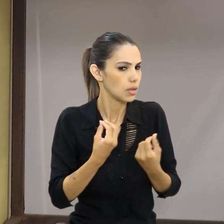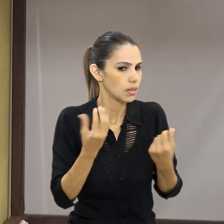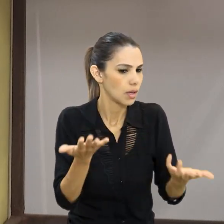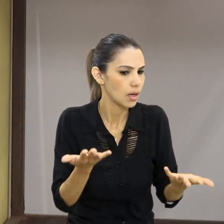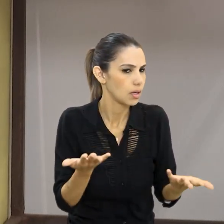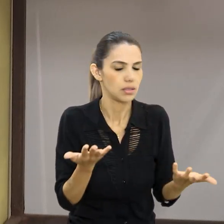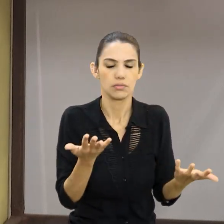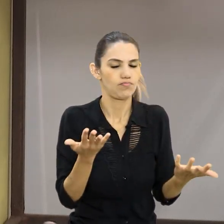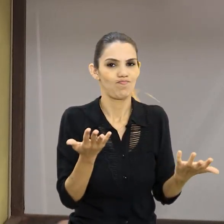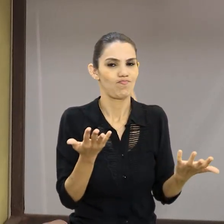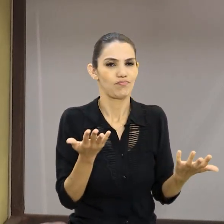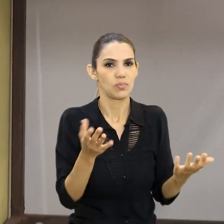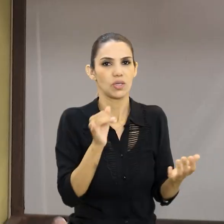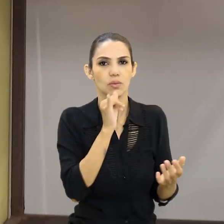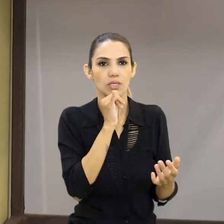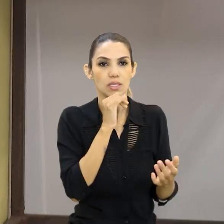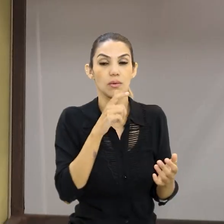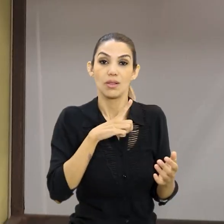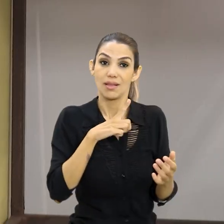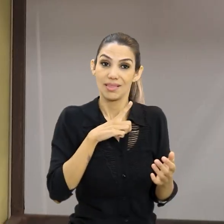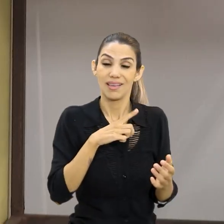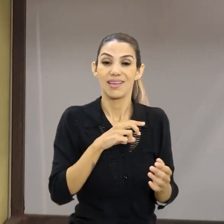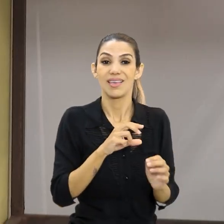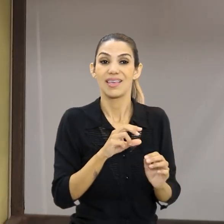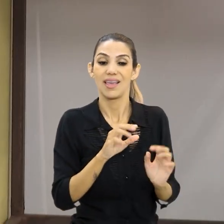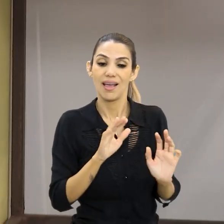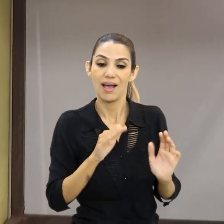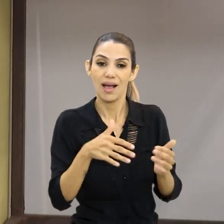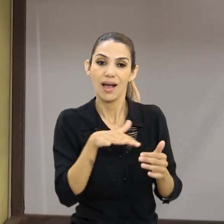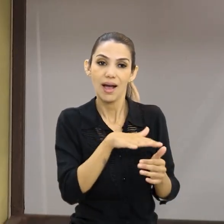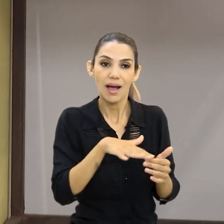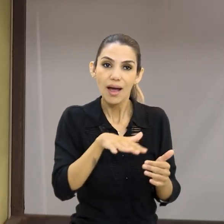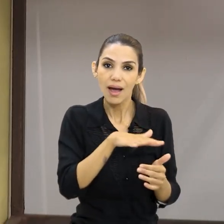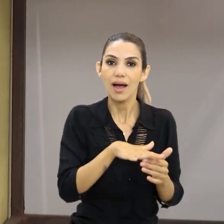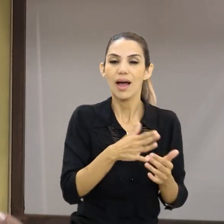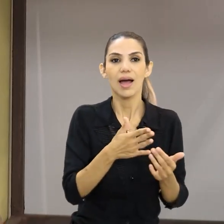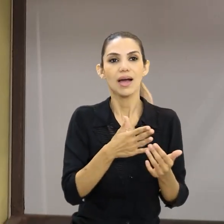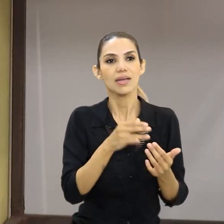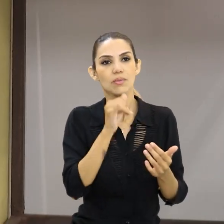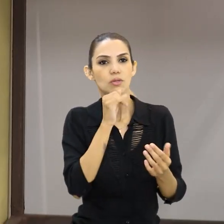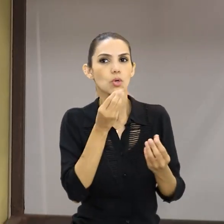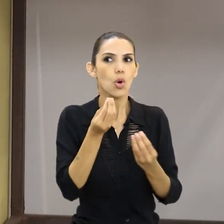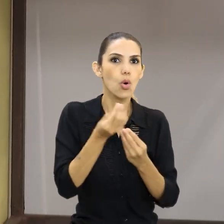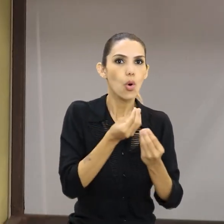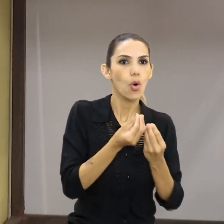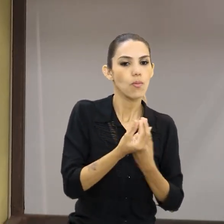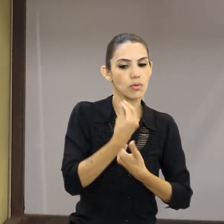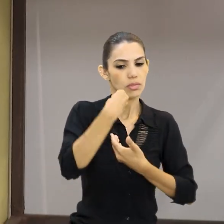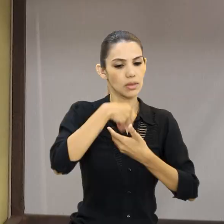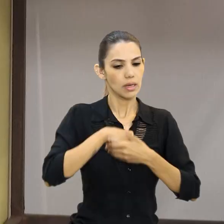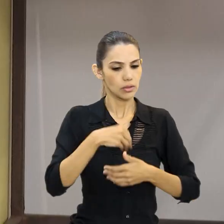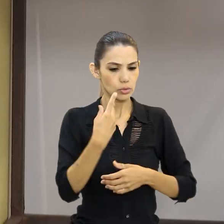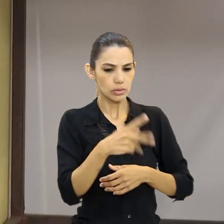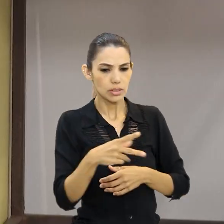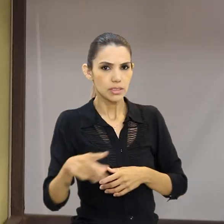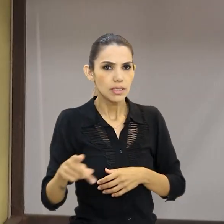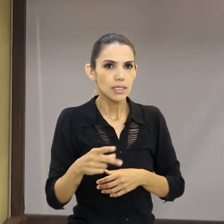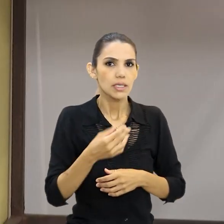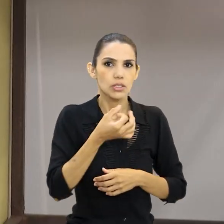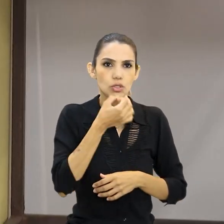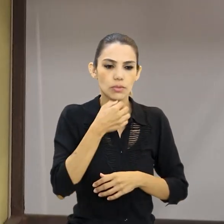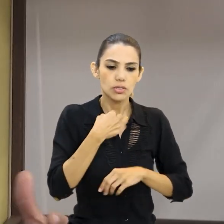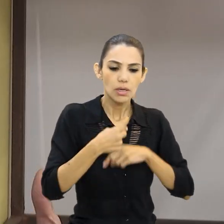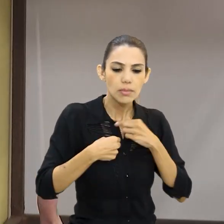da farmacotécnica relacionada ao produto, mas principalmente pelos aspectos fisiológicos desses animais, né?